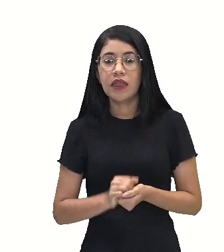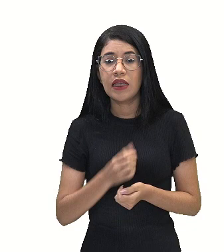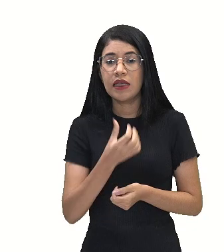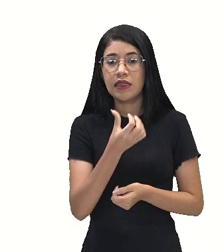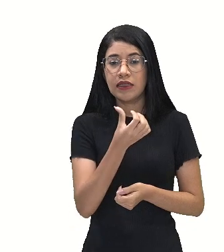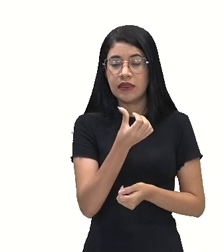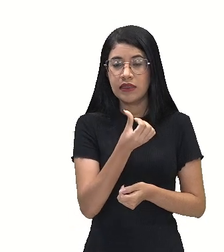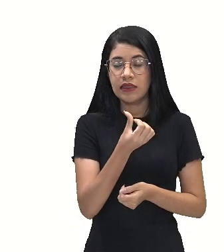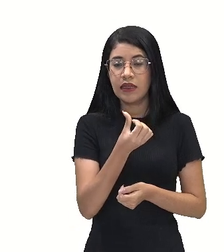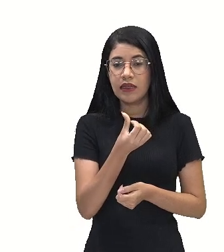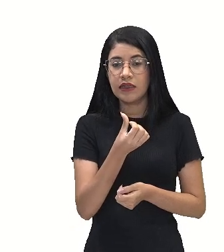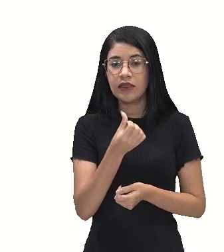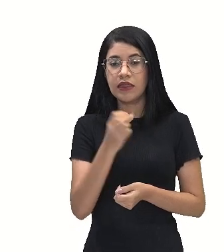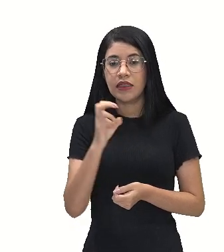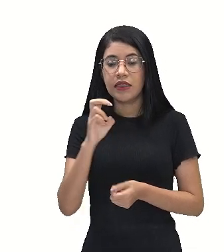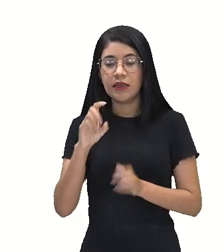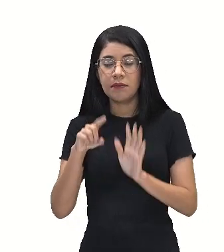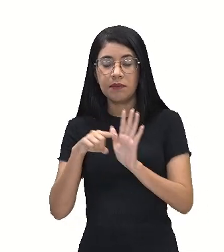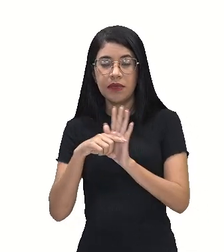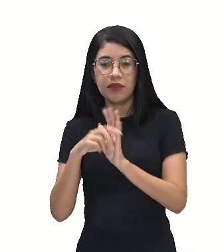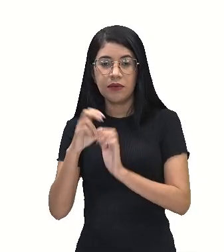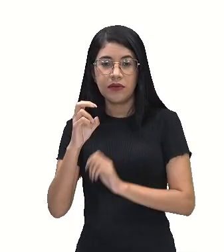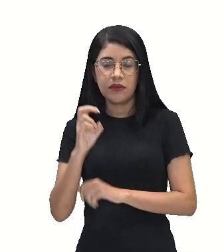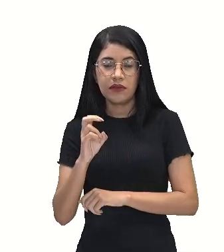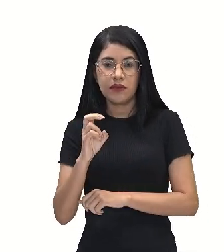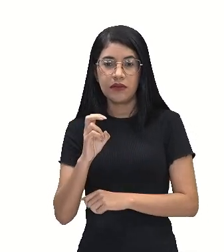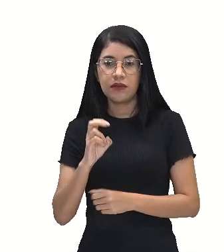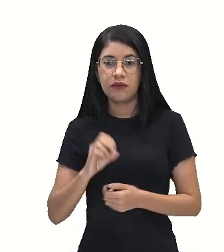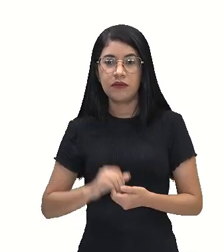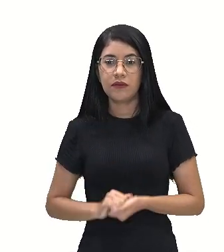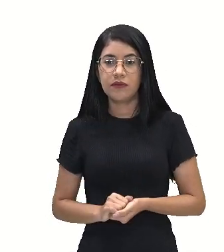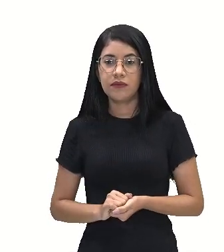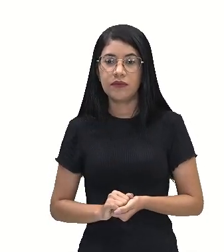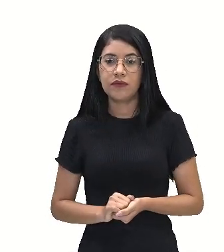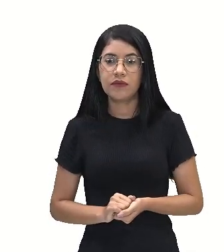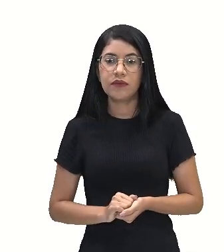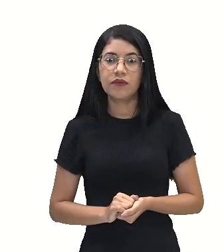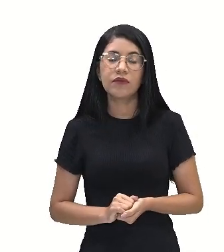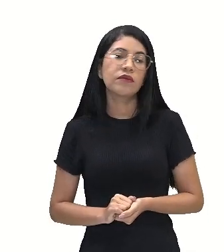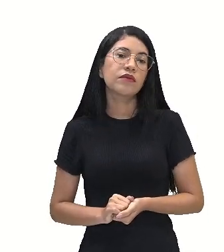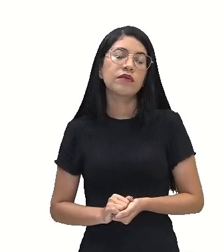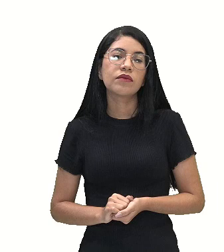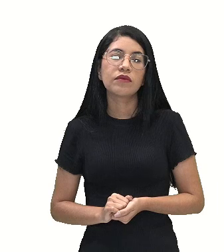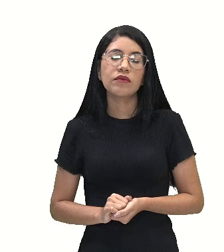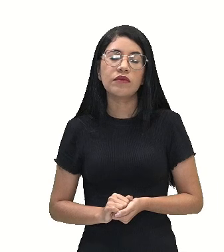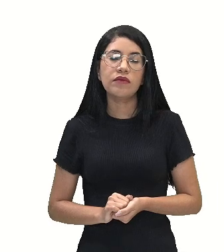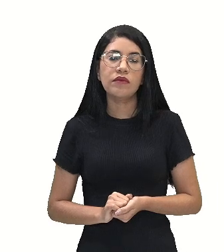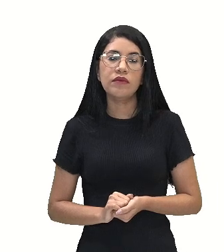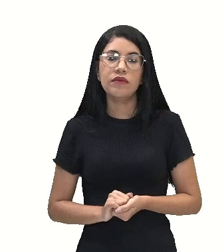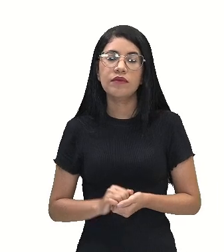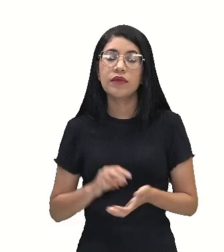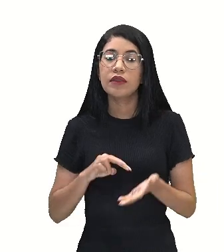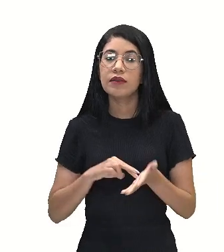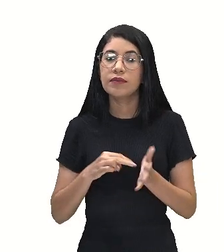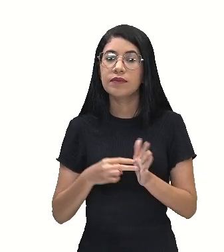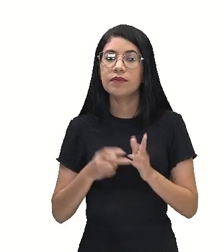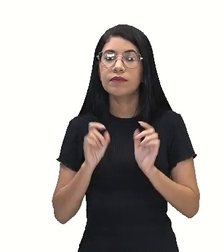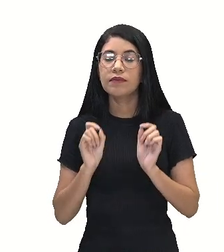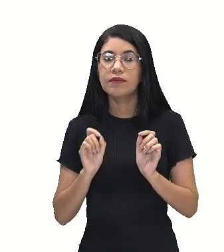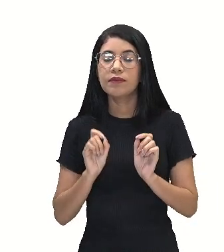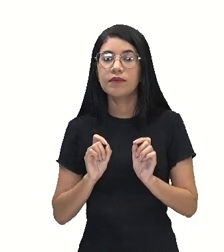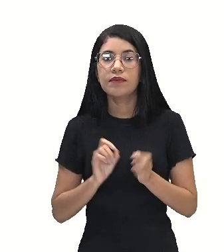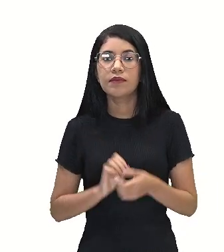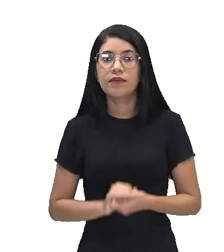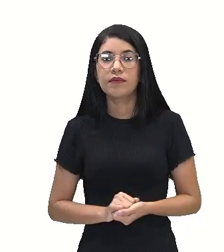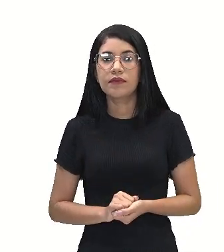6 e a outra raiz é menos 5. Né? O que quer dizer isso? Quer dizer o